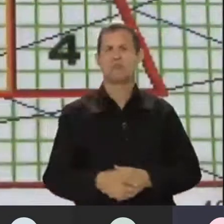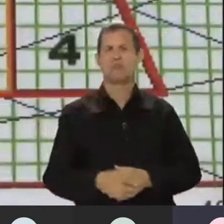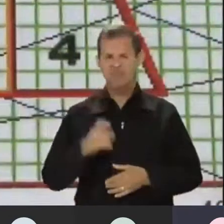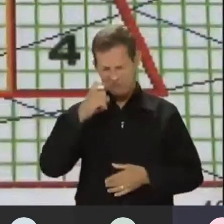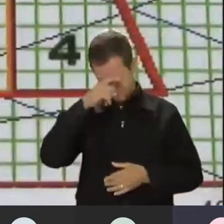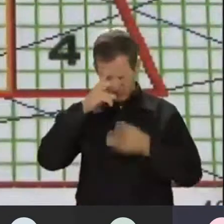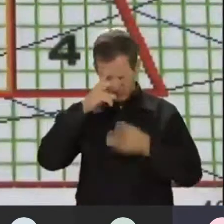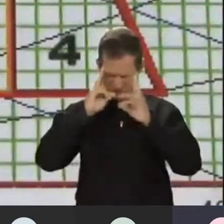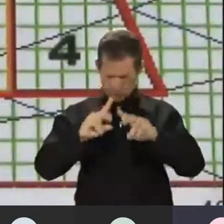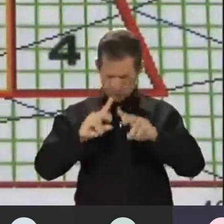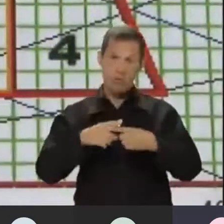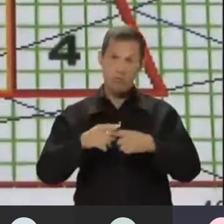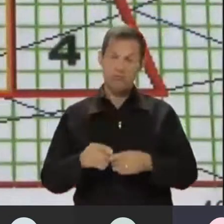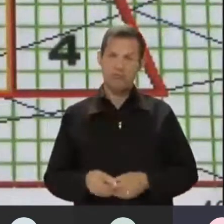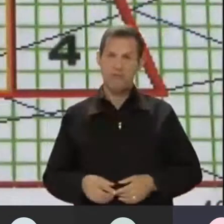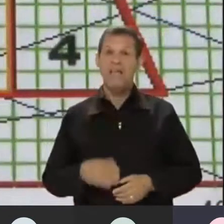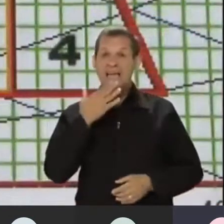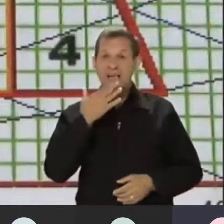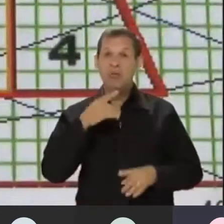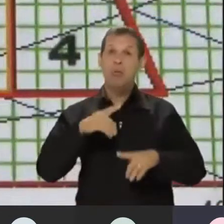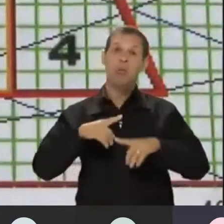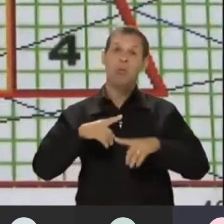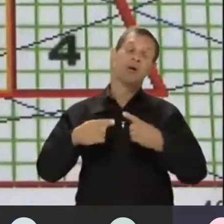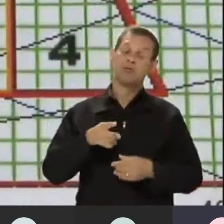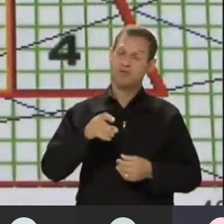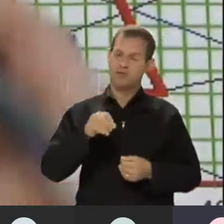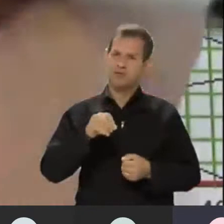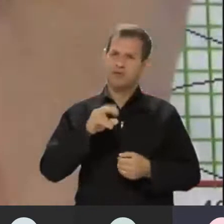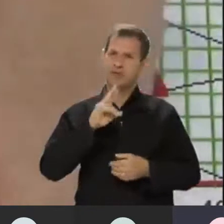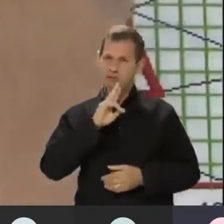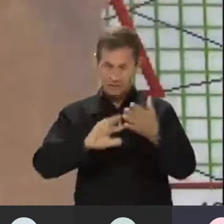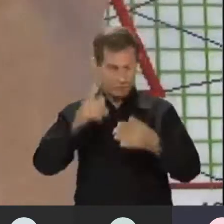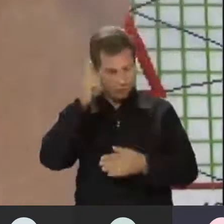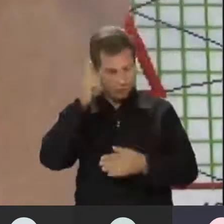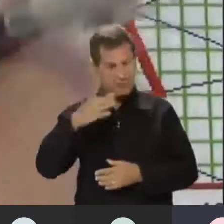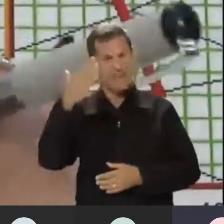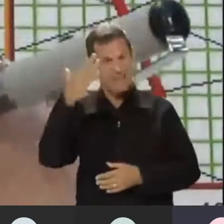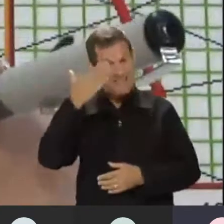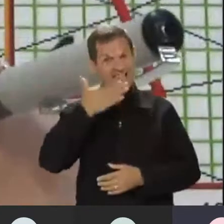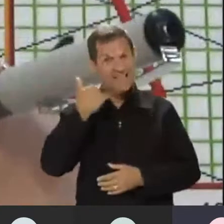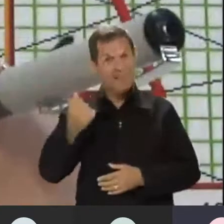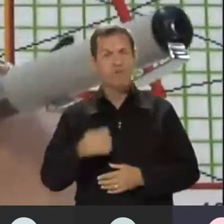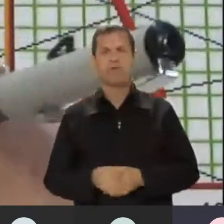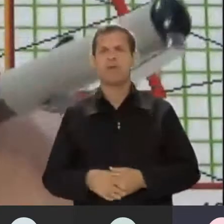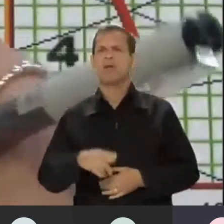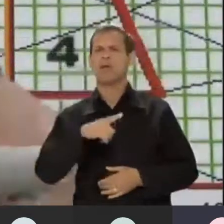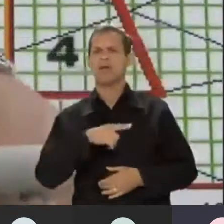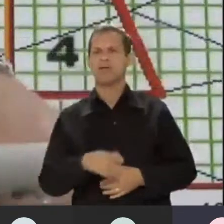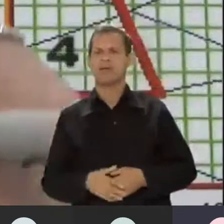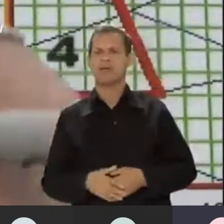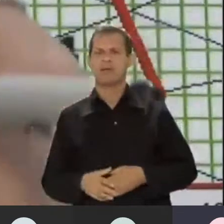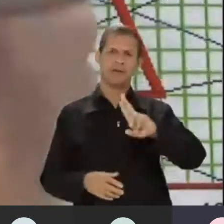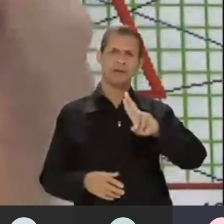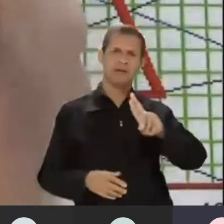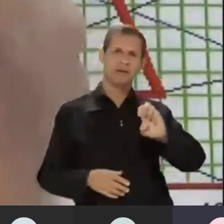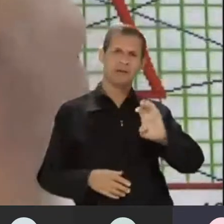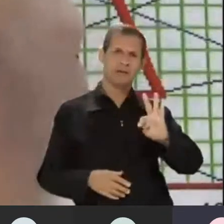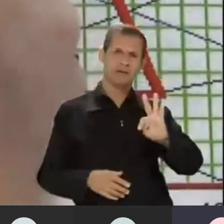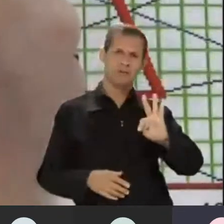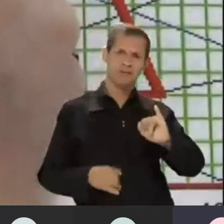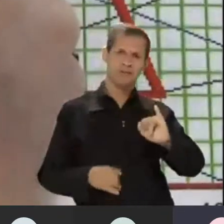tá? Fica um pouco difícil de visualizar por conta das cores, mas na hora que você for resolver, você vai conseguir entender, né? Então, peguei, rebati essa